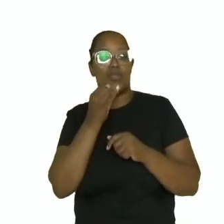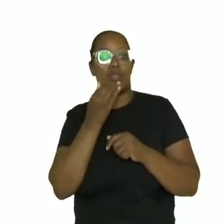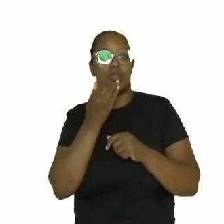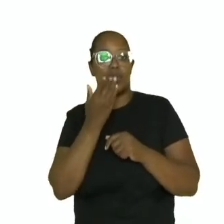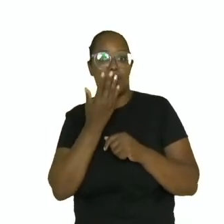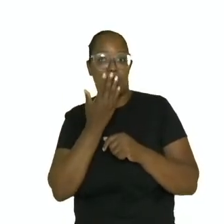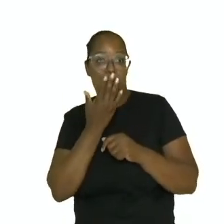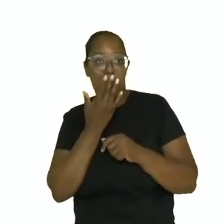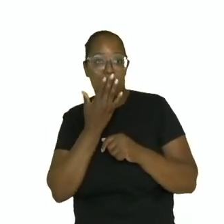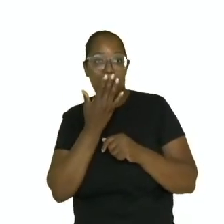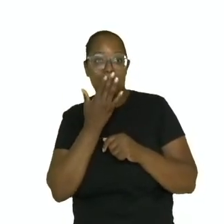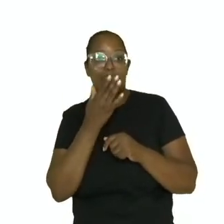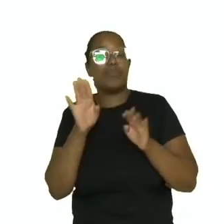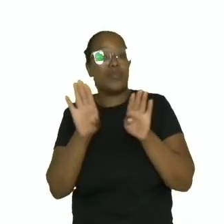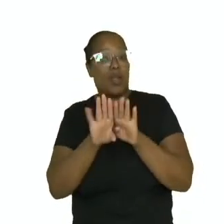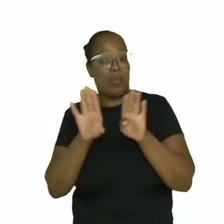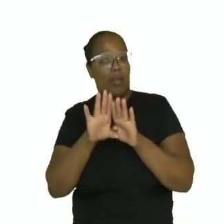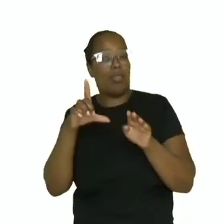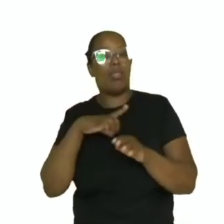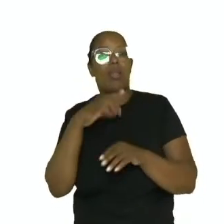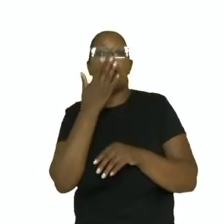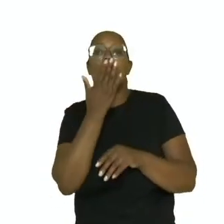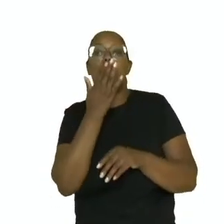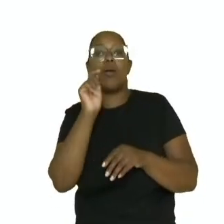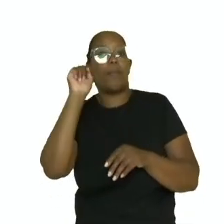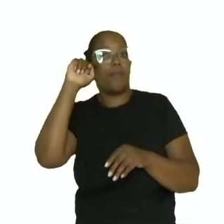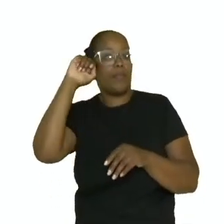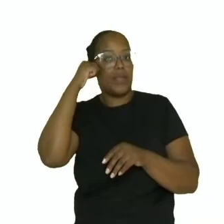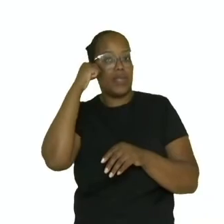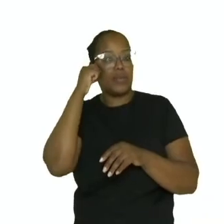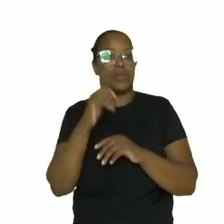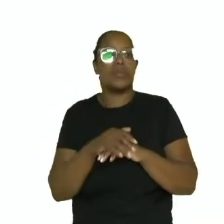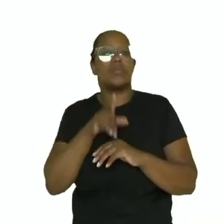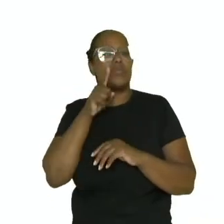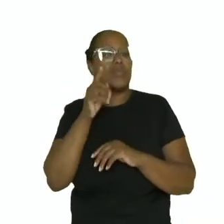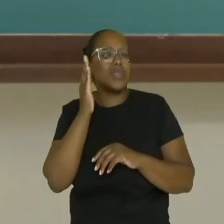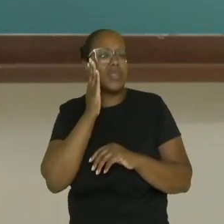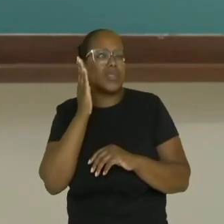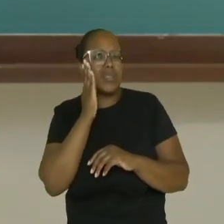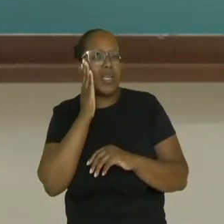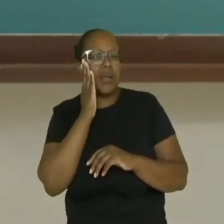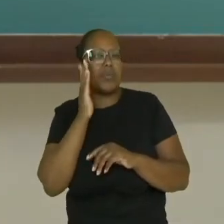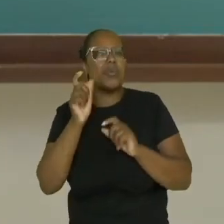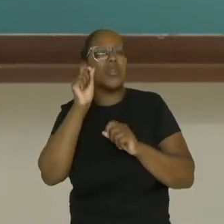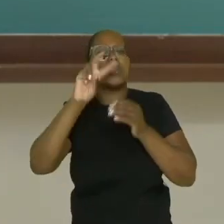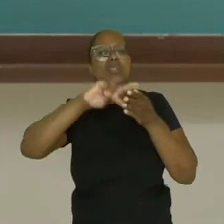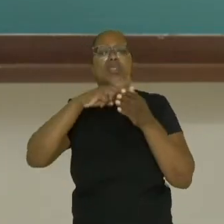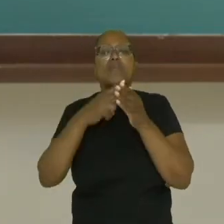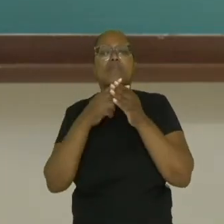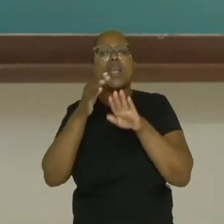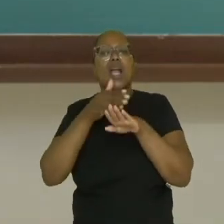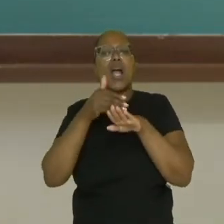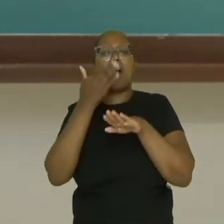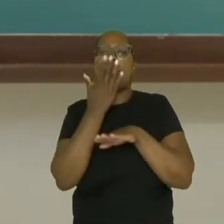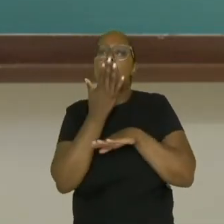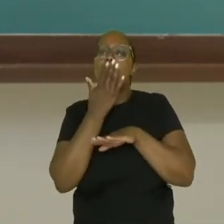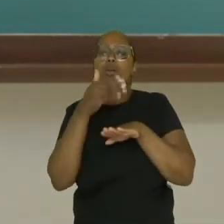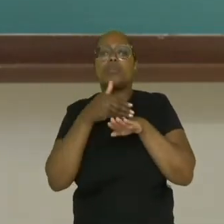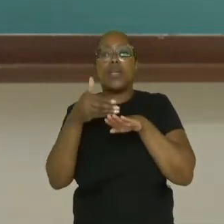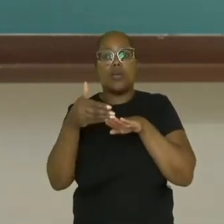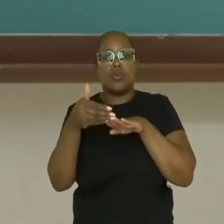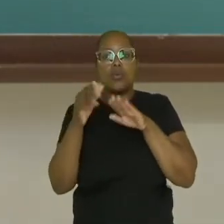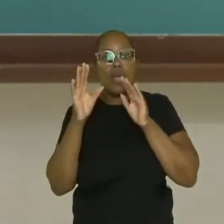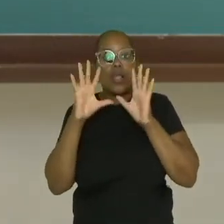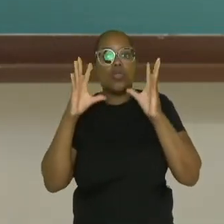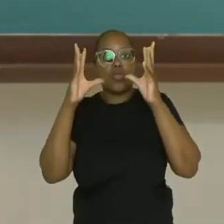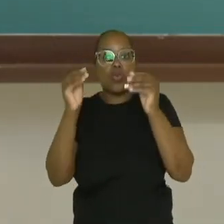da cor luz o preto. Olha que legal. Você sabe o que é o branco? O branco são todas as cores reunidas.